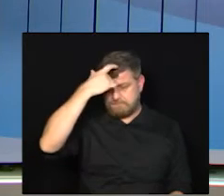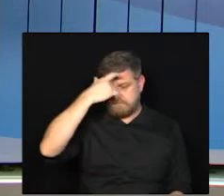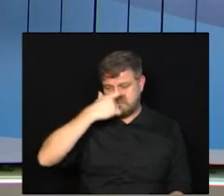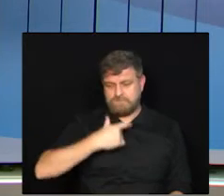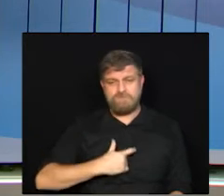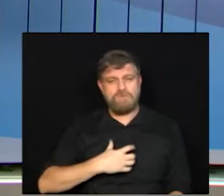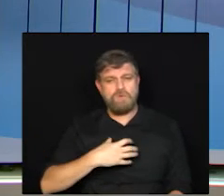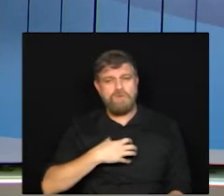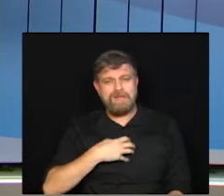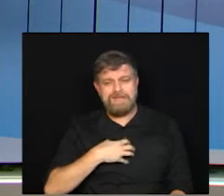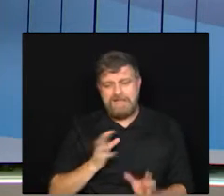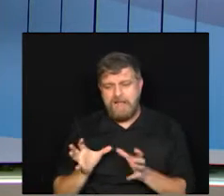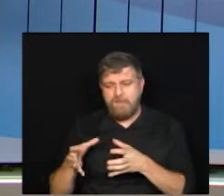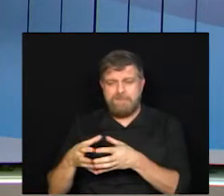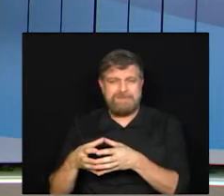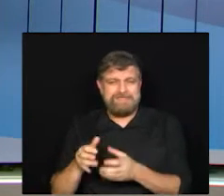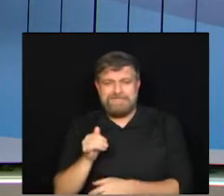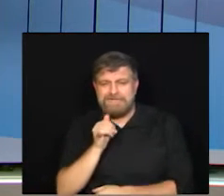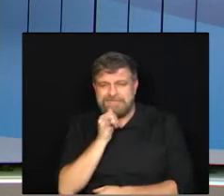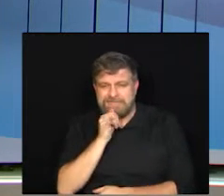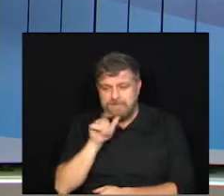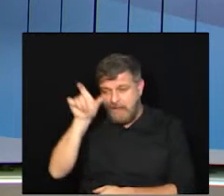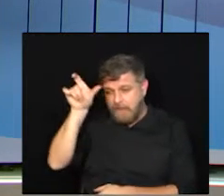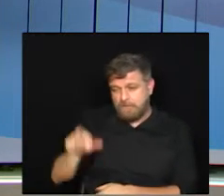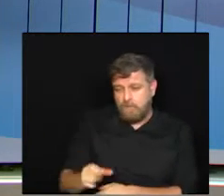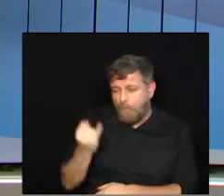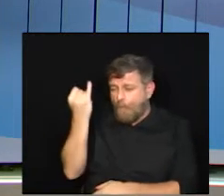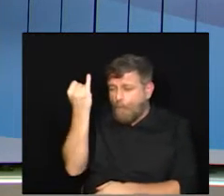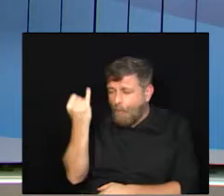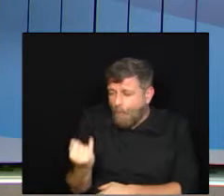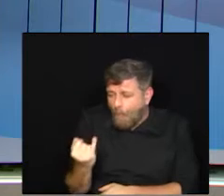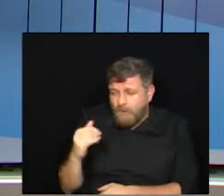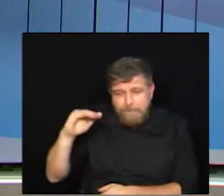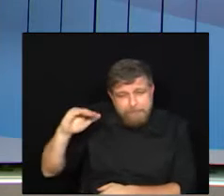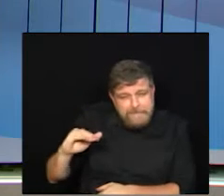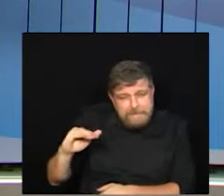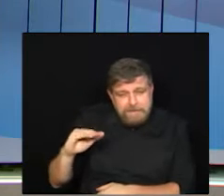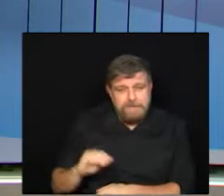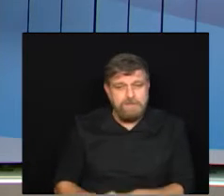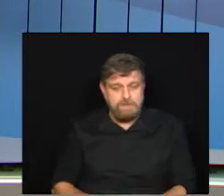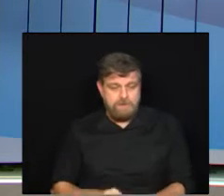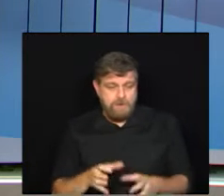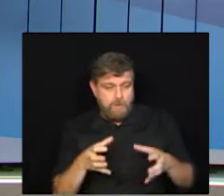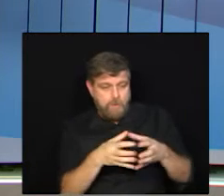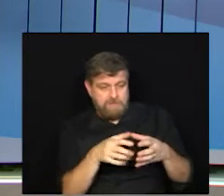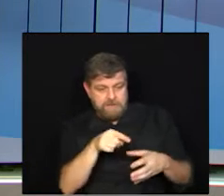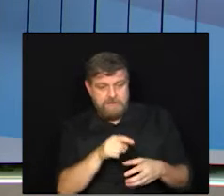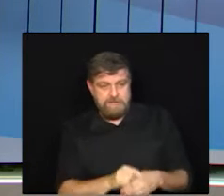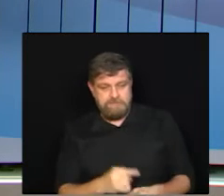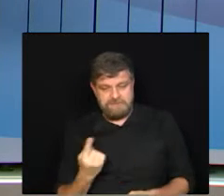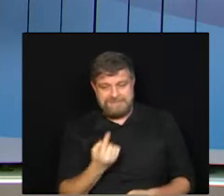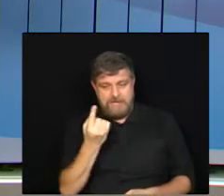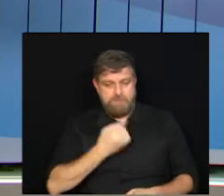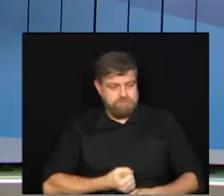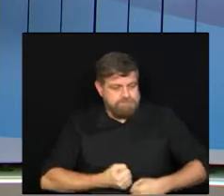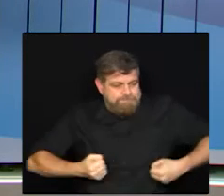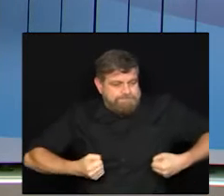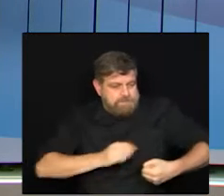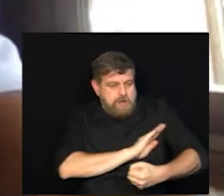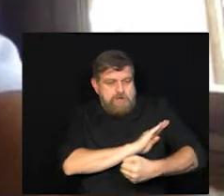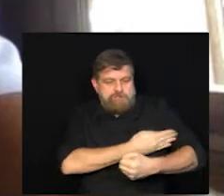para cada classe? Então, tem alguma que ele precisa ser magro e baixo, tem outra que ele pode ser alto e forte?